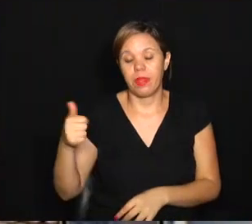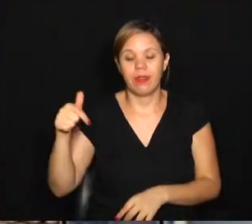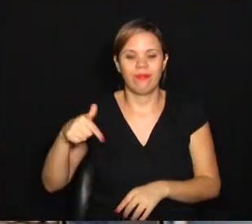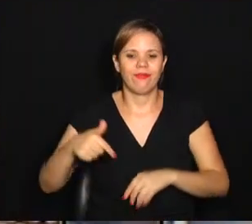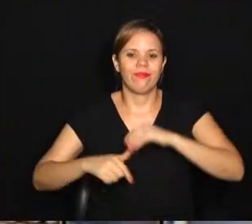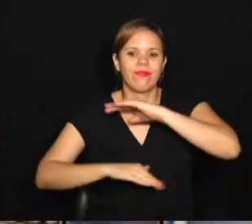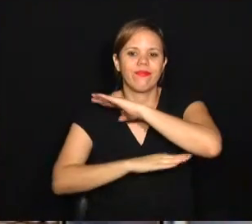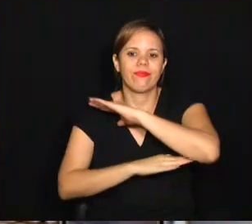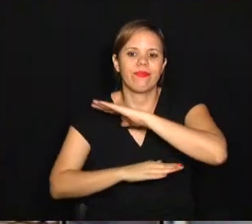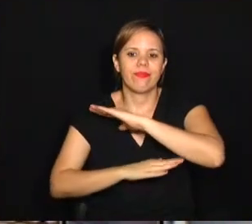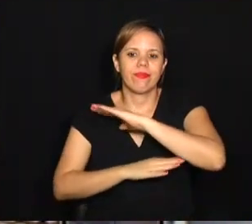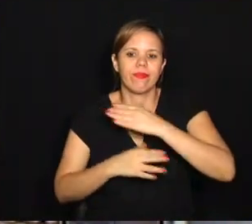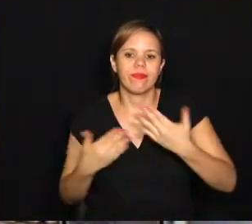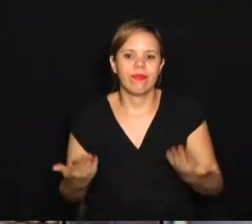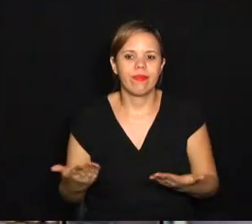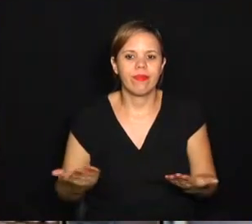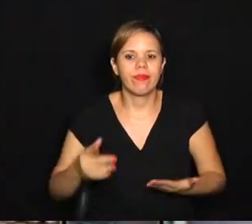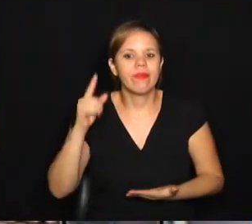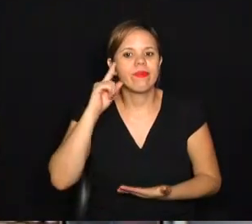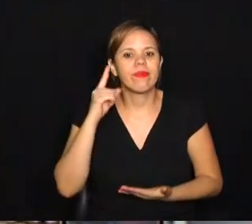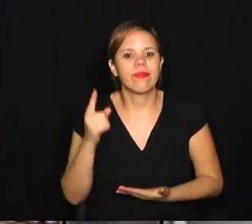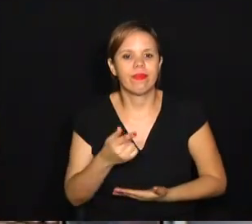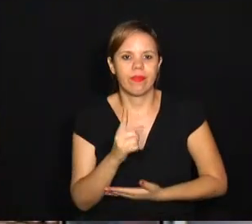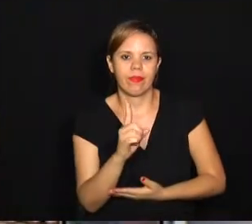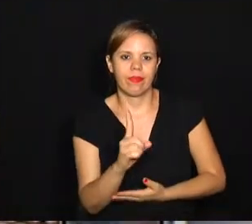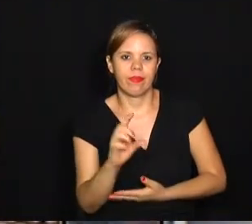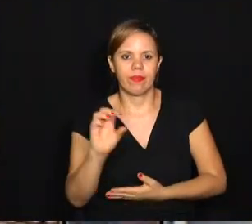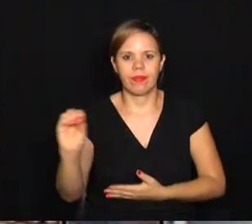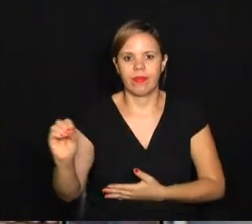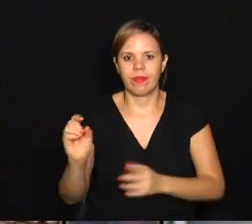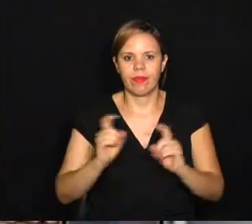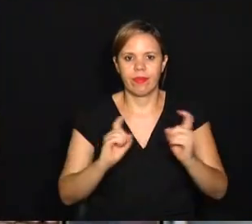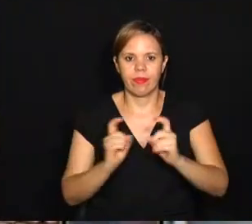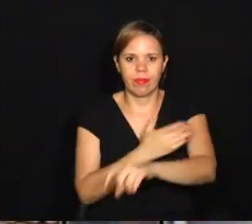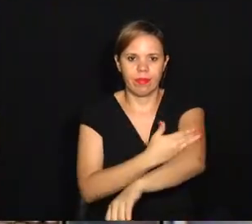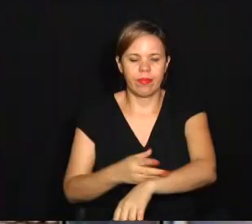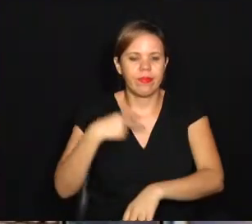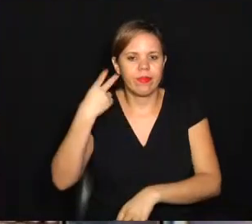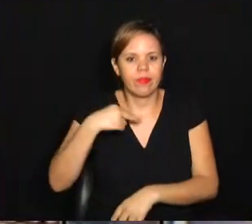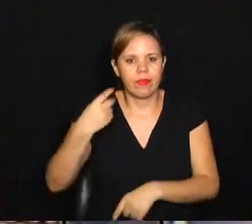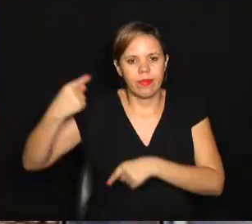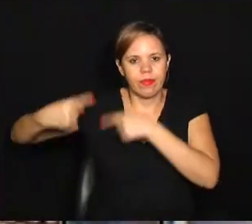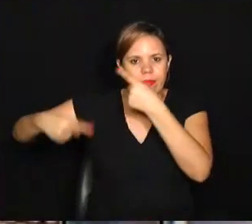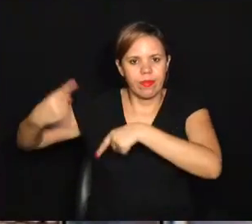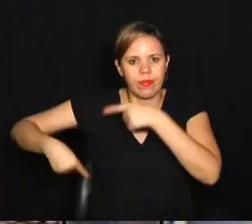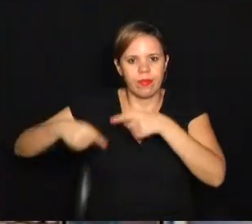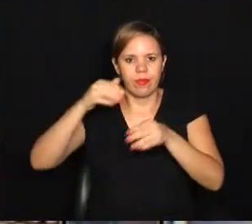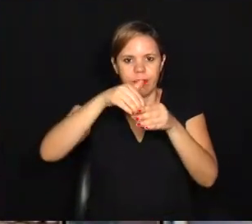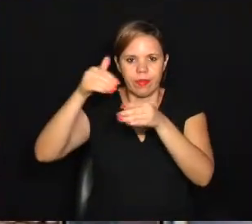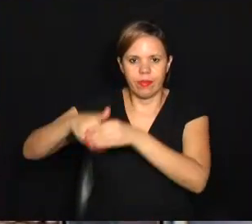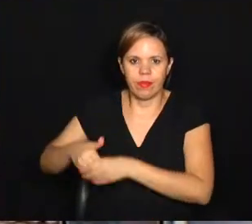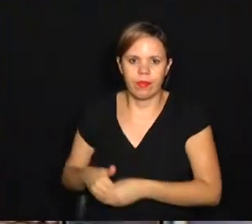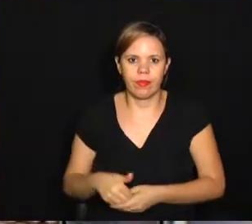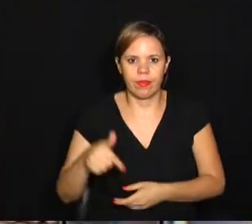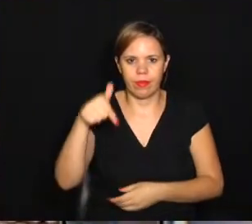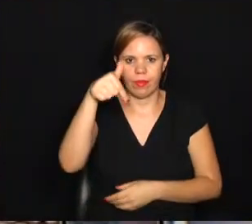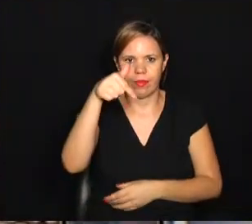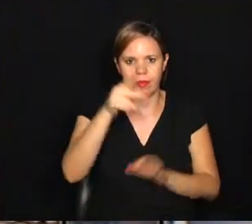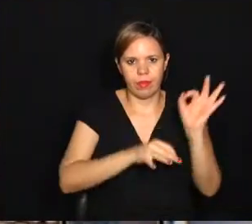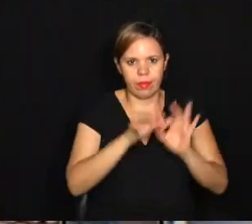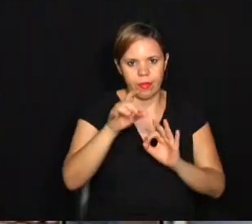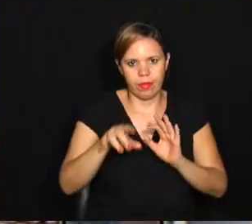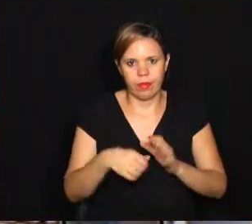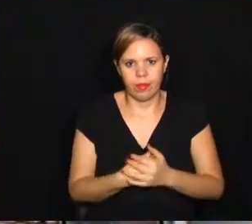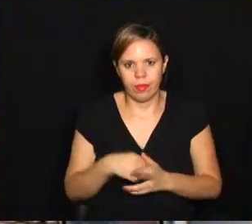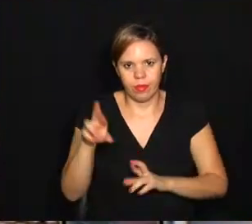do Legislativo, porque hoje é dia da 10ª reunião ordinária. Os vereadores vão discutir e votar 7